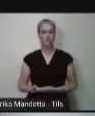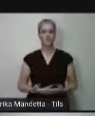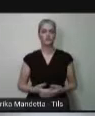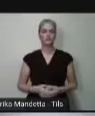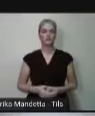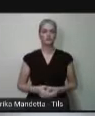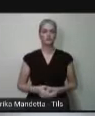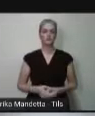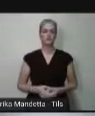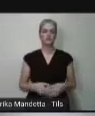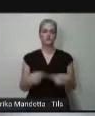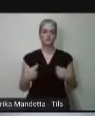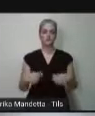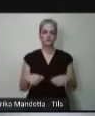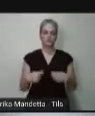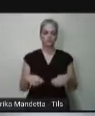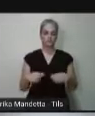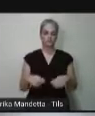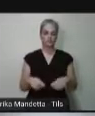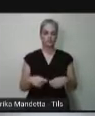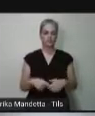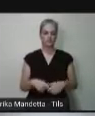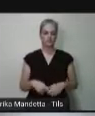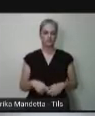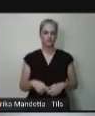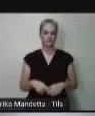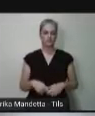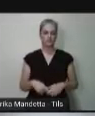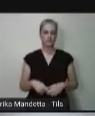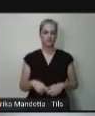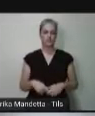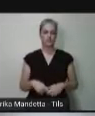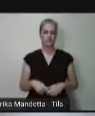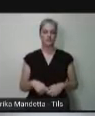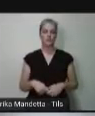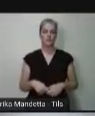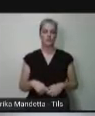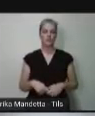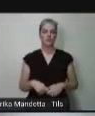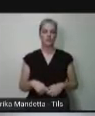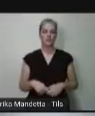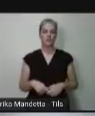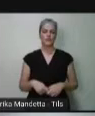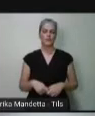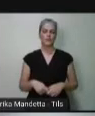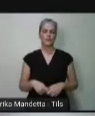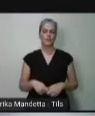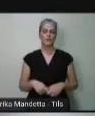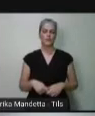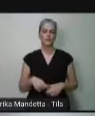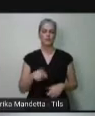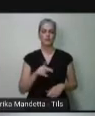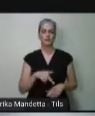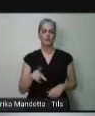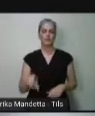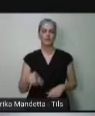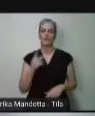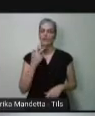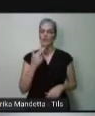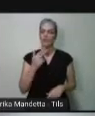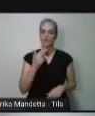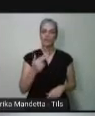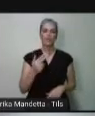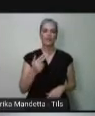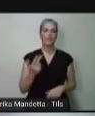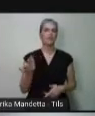nós precisamos. Então, dentro desse movimento de educação inclusiva, um professor inglês, já lá nos